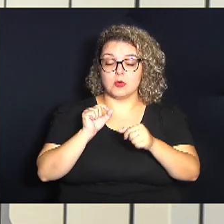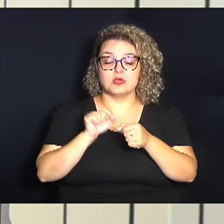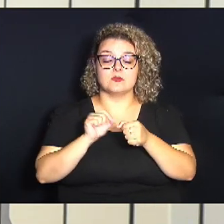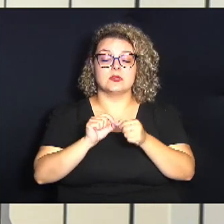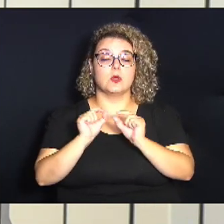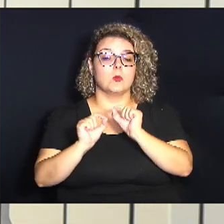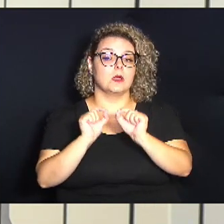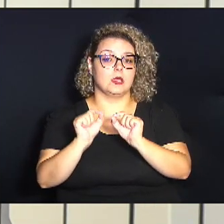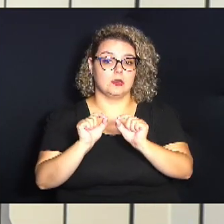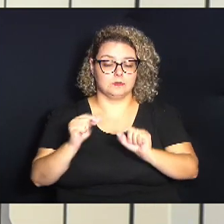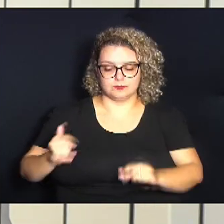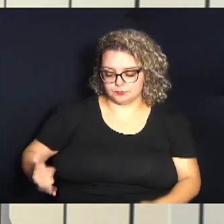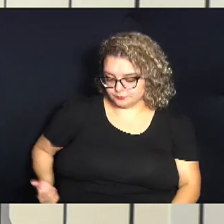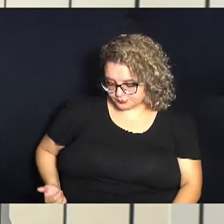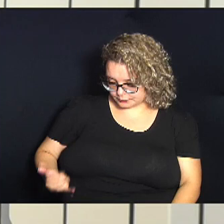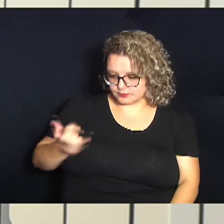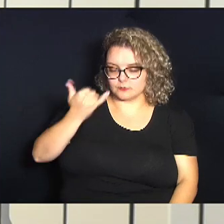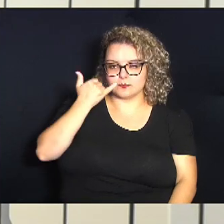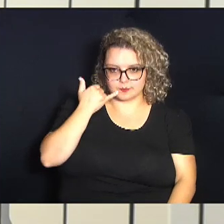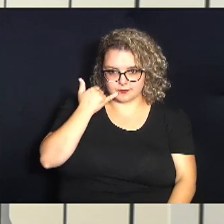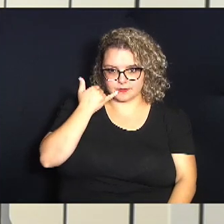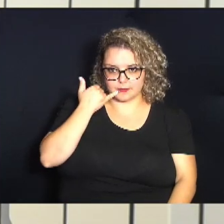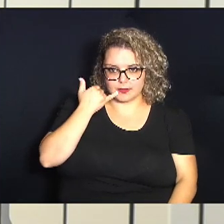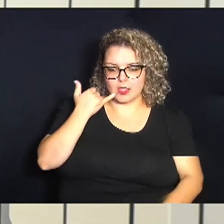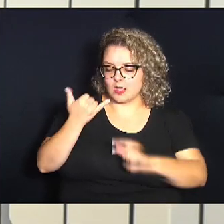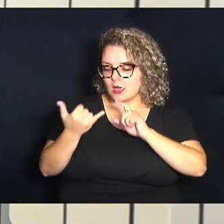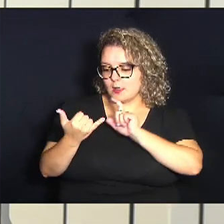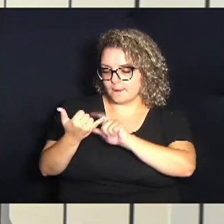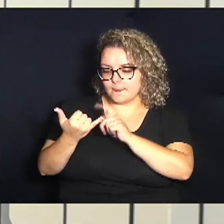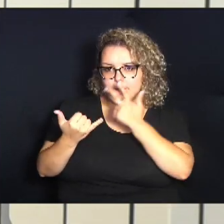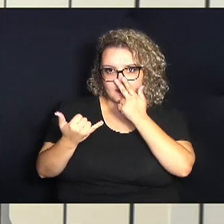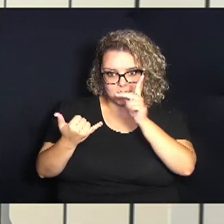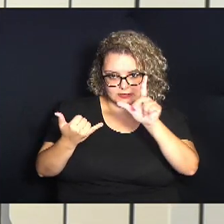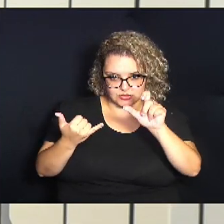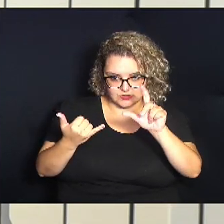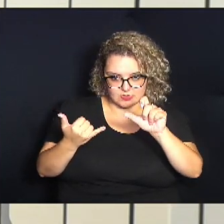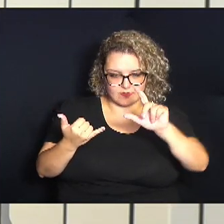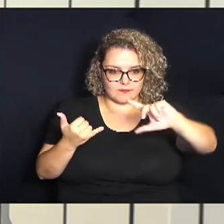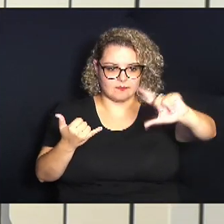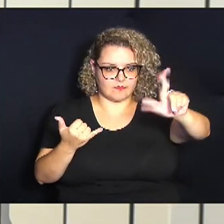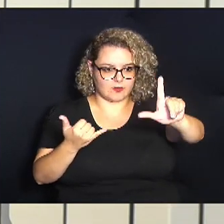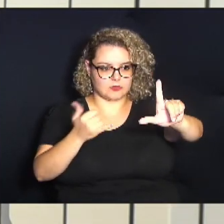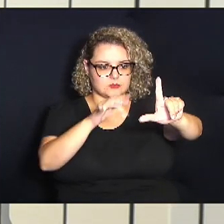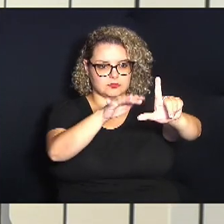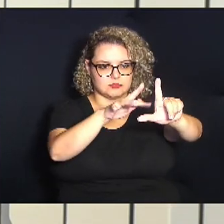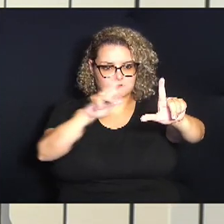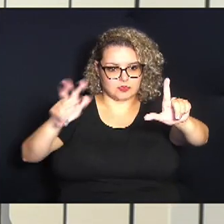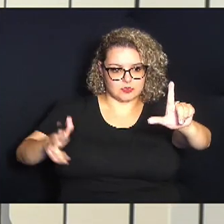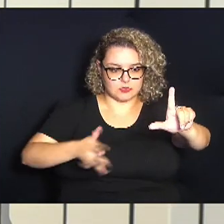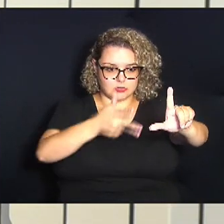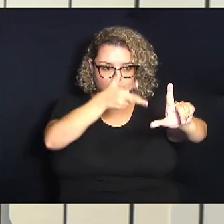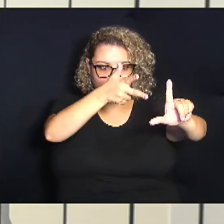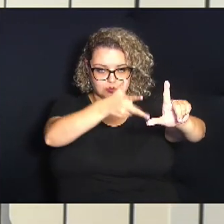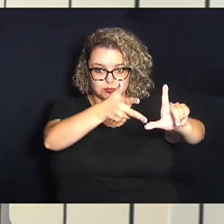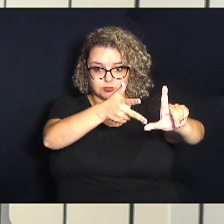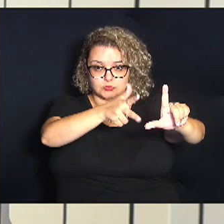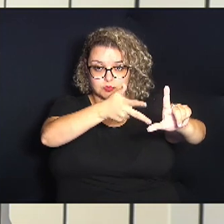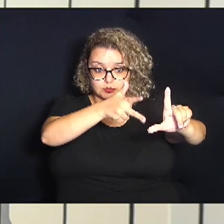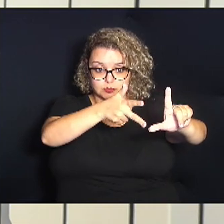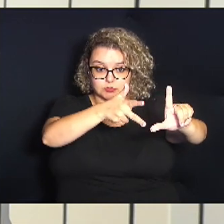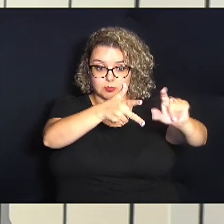seguinte. Com a câmera do seu celular apontada para este QR Code, já aparece uma mensagem na sua